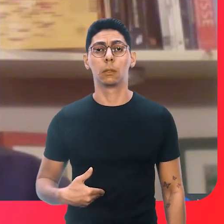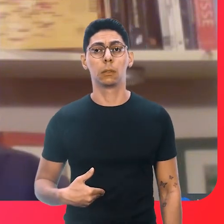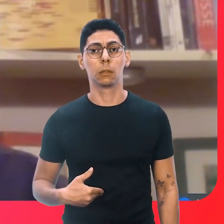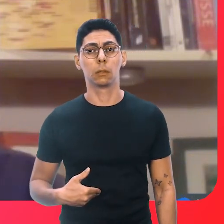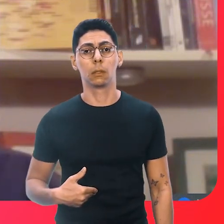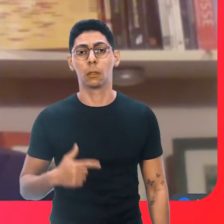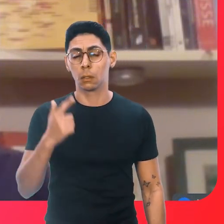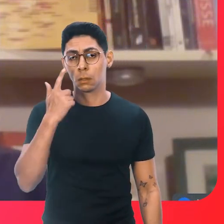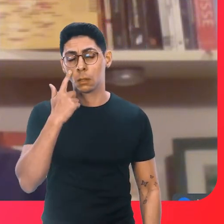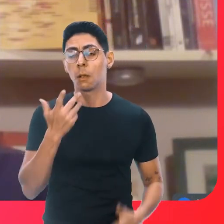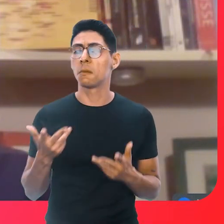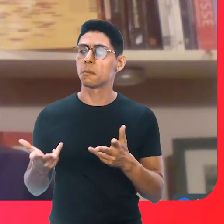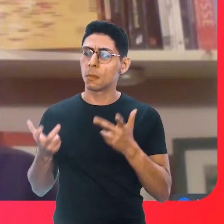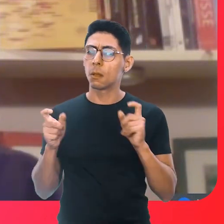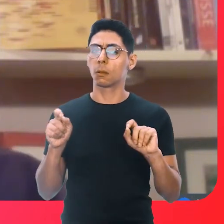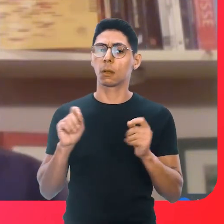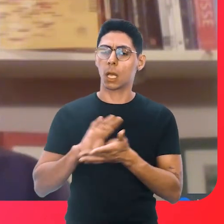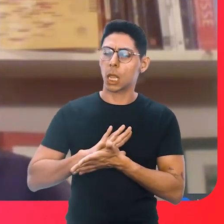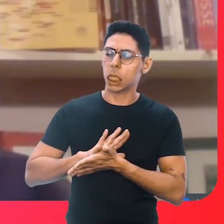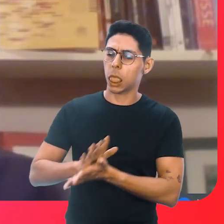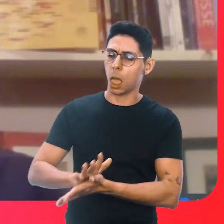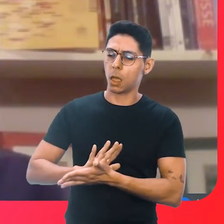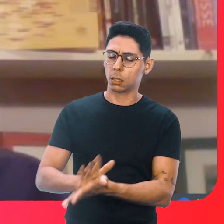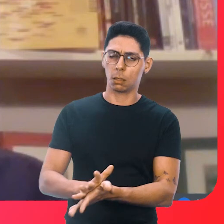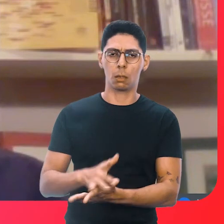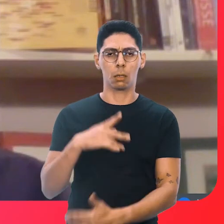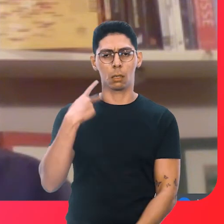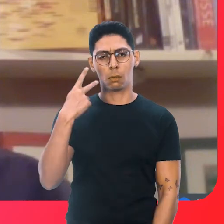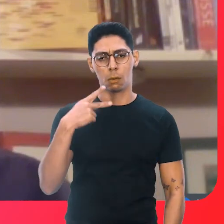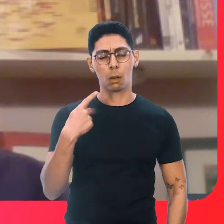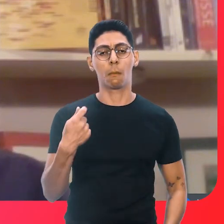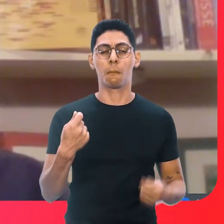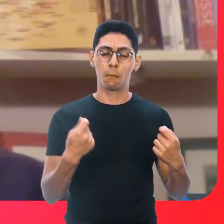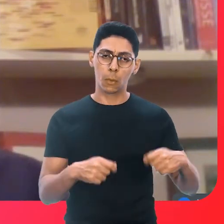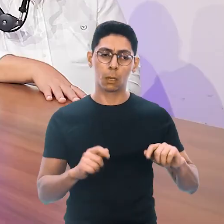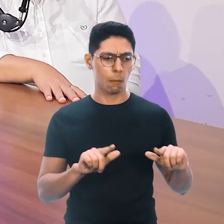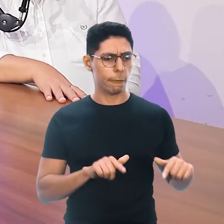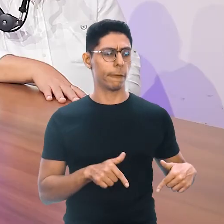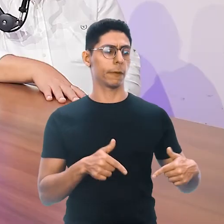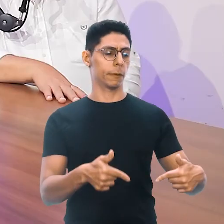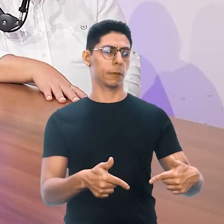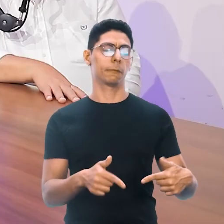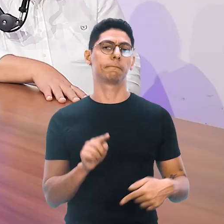a destruição dessas políticas, né? E a gente tem que enfrentar isso